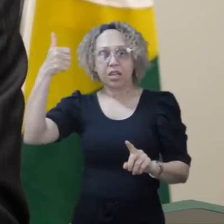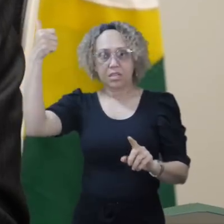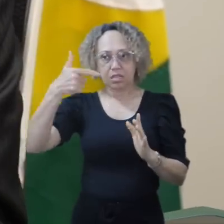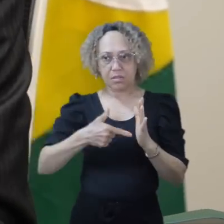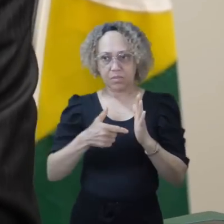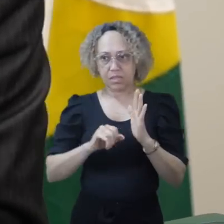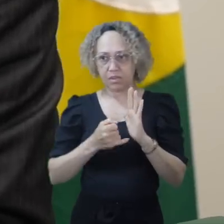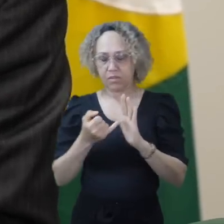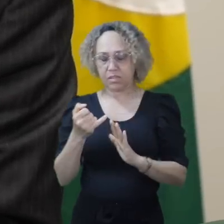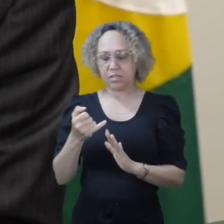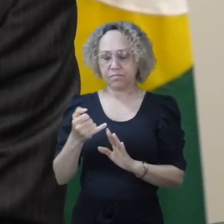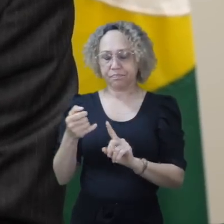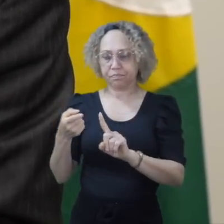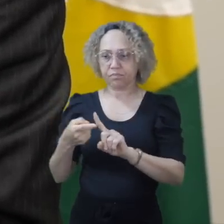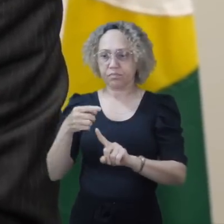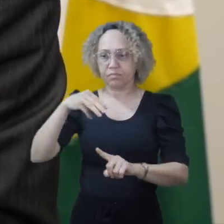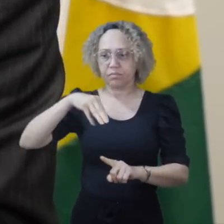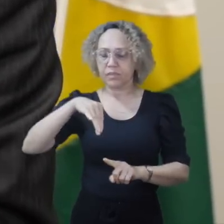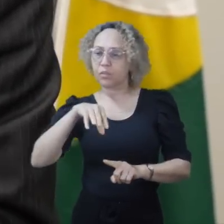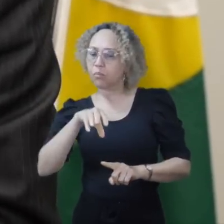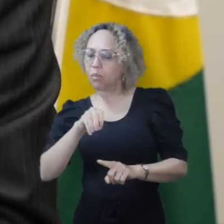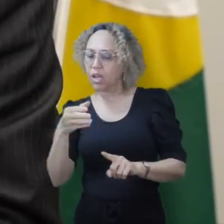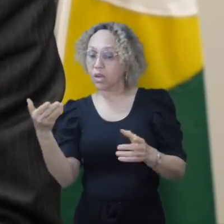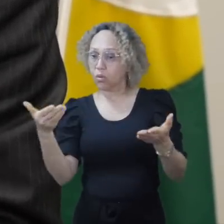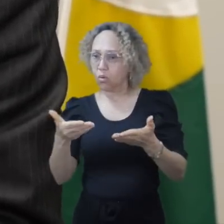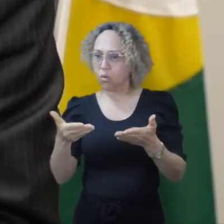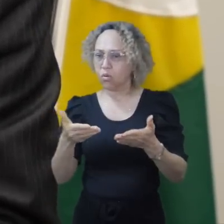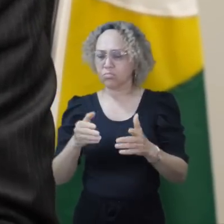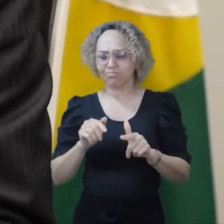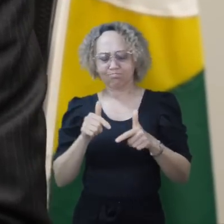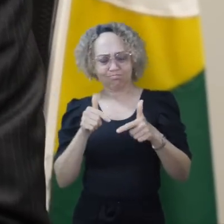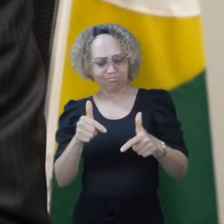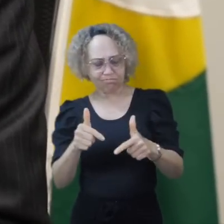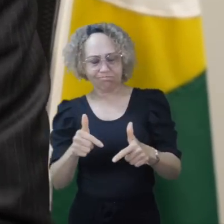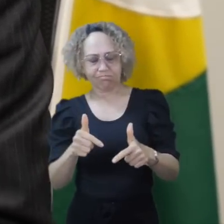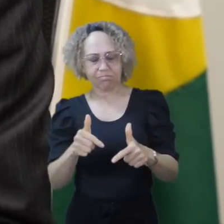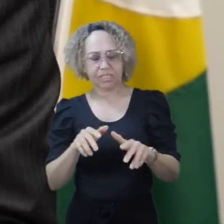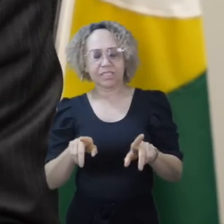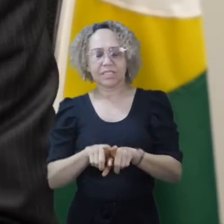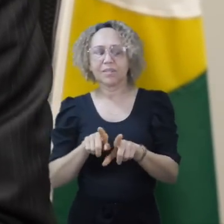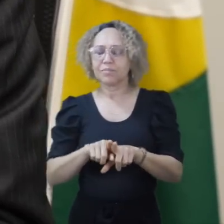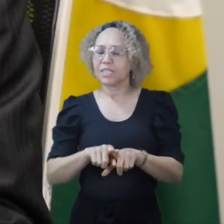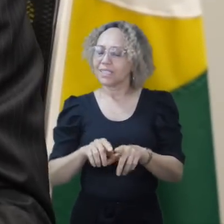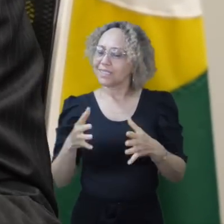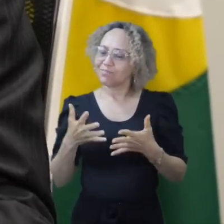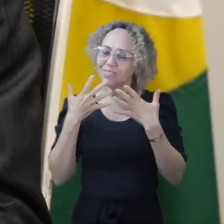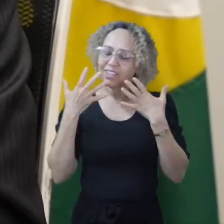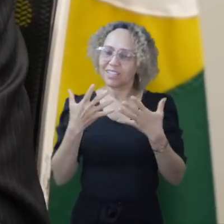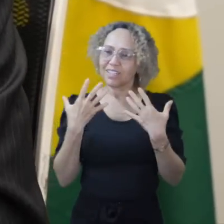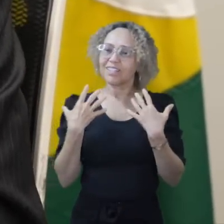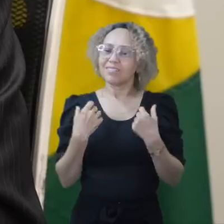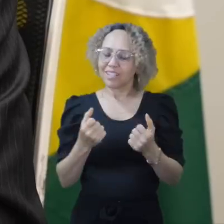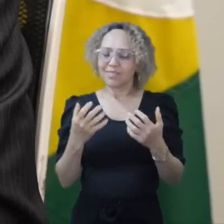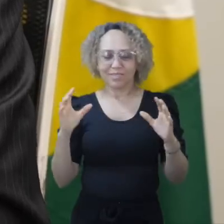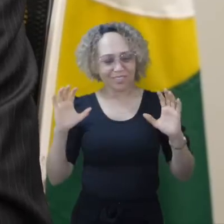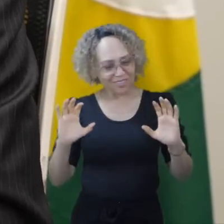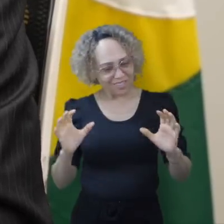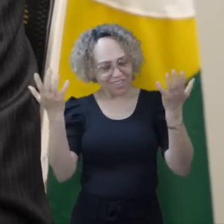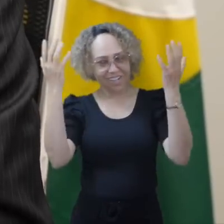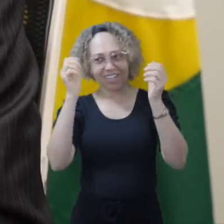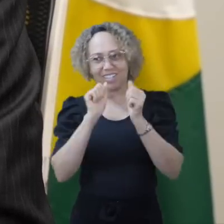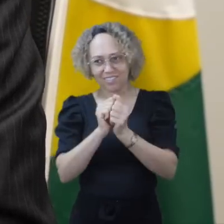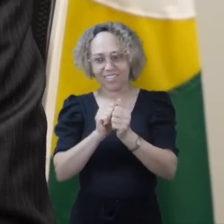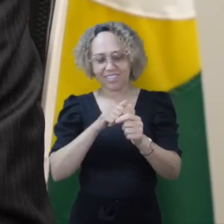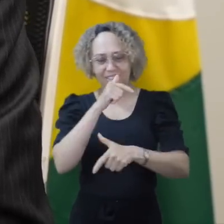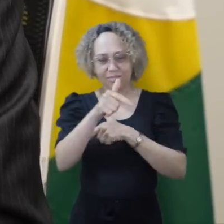Esse 1º de maio tem que ser o 1º de maio de muita luta, de muita resistência, mas também de muita alegria. Vamos comemorar junto o que nós temos feito pelo Brasil e pela classe